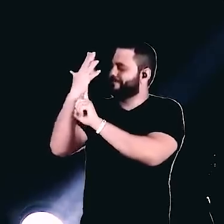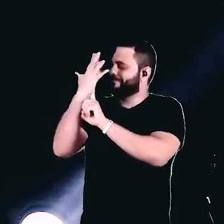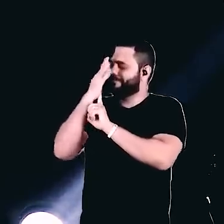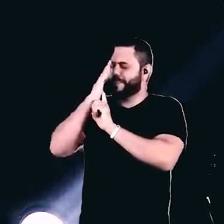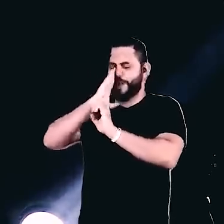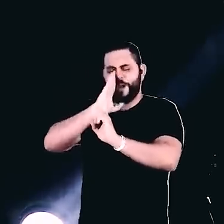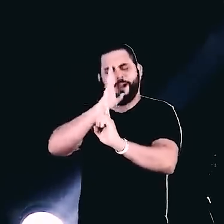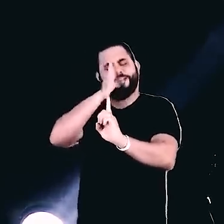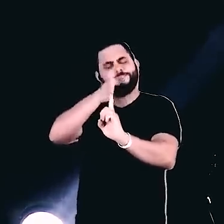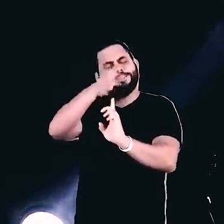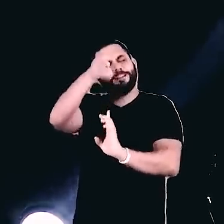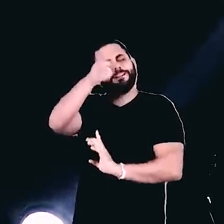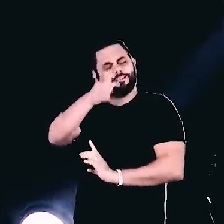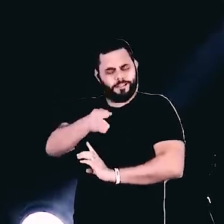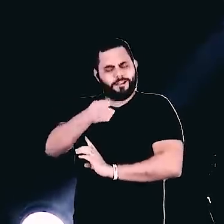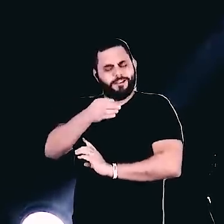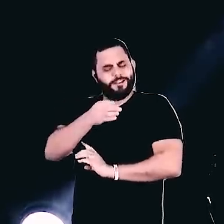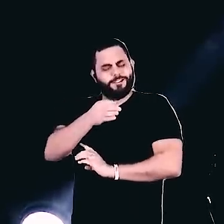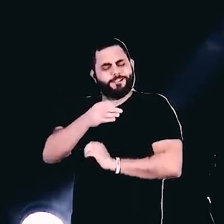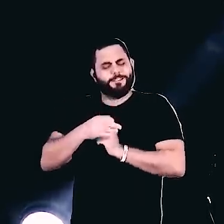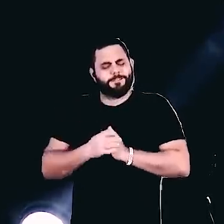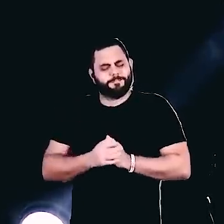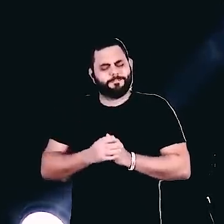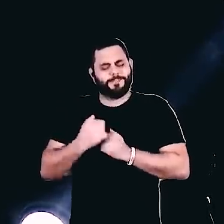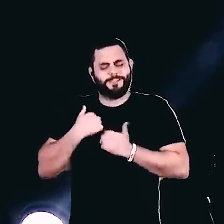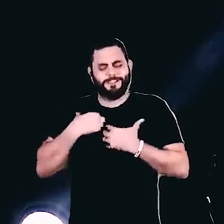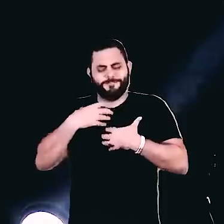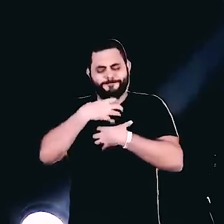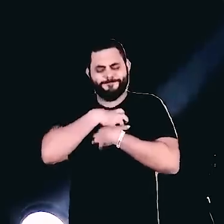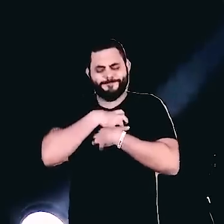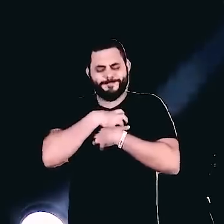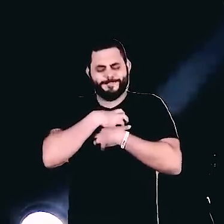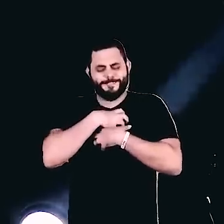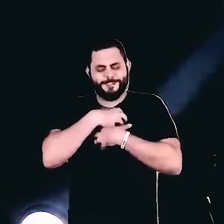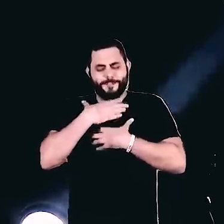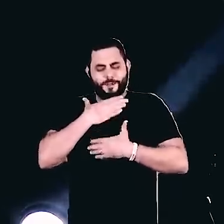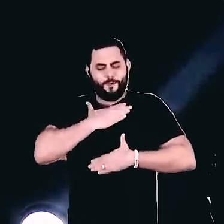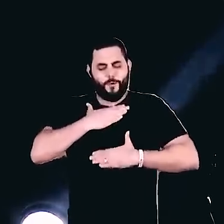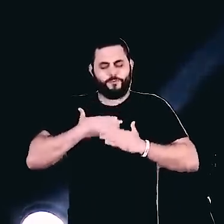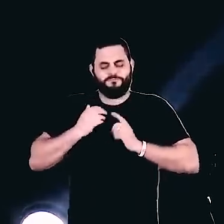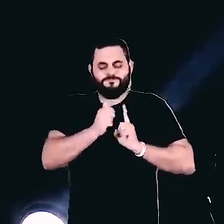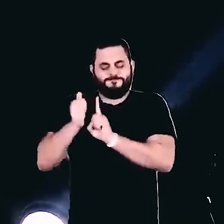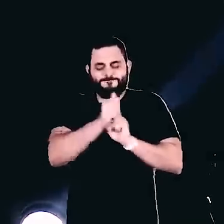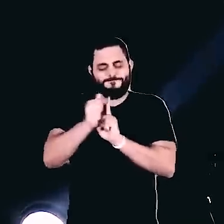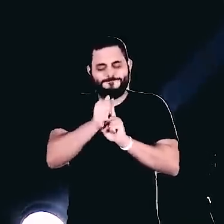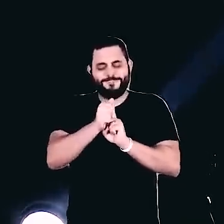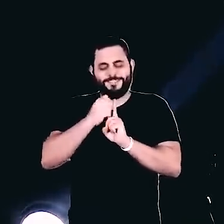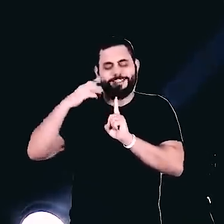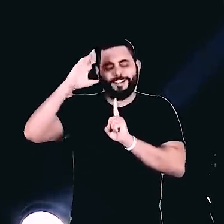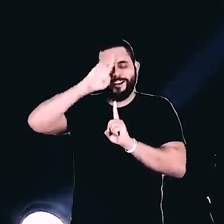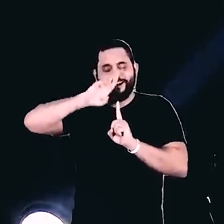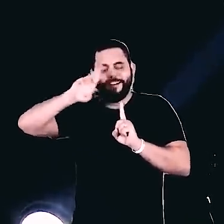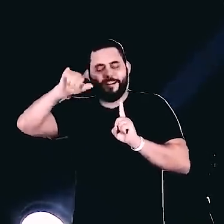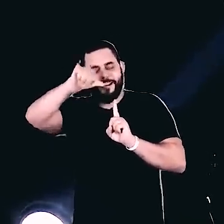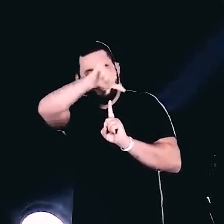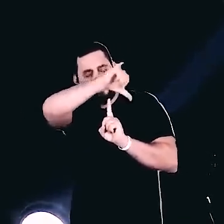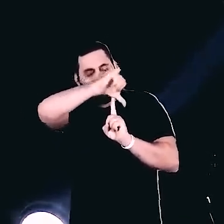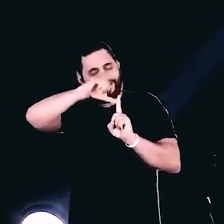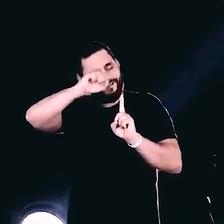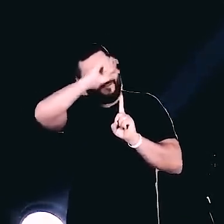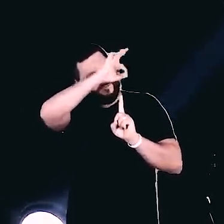a direção. Que possamos ser chacoalhados, que possamos ser inundados pela tua graça, teu favor,